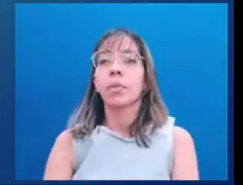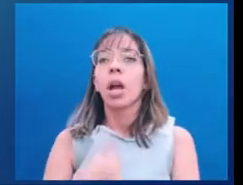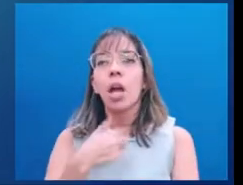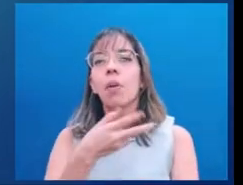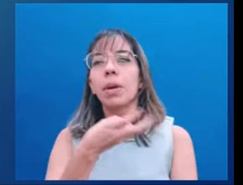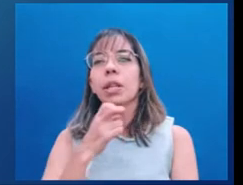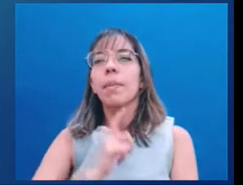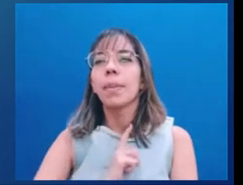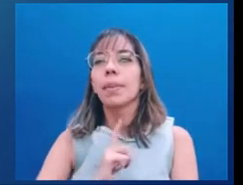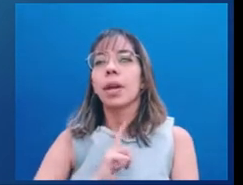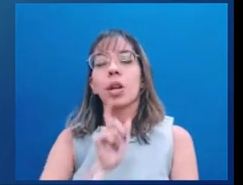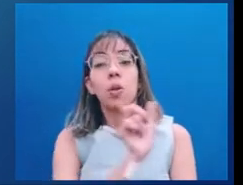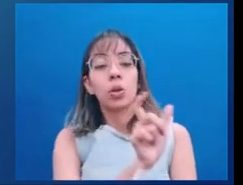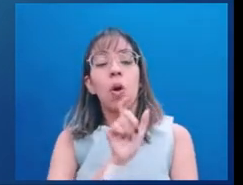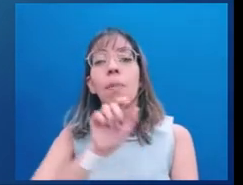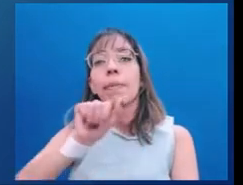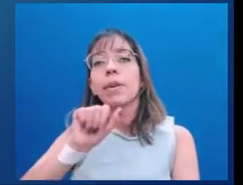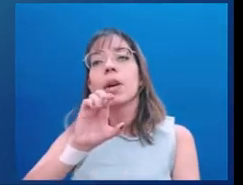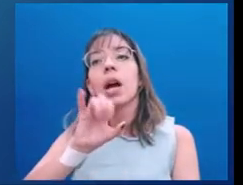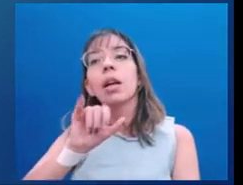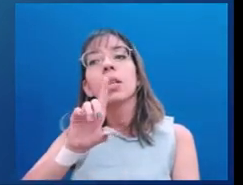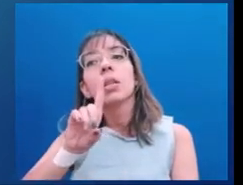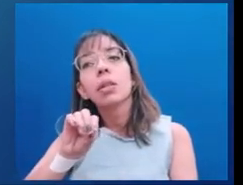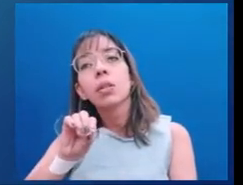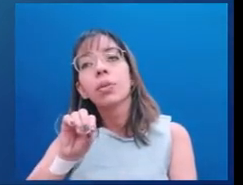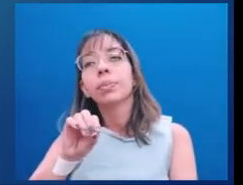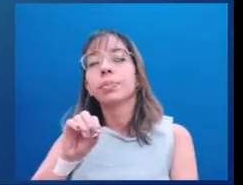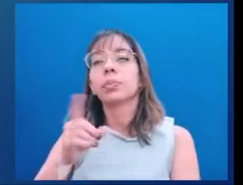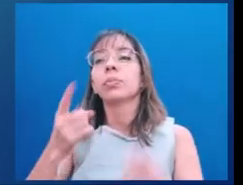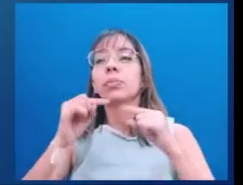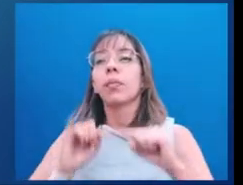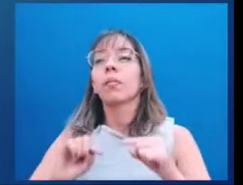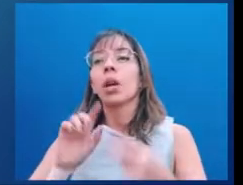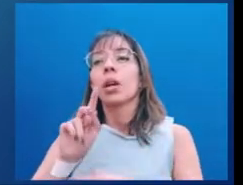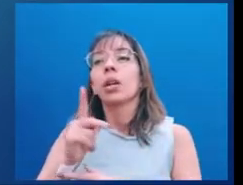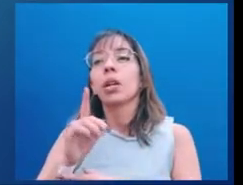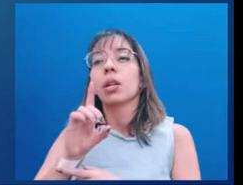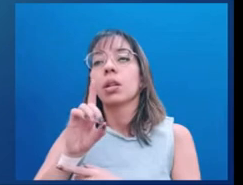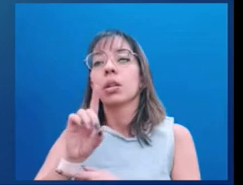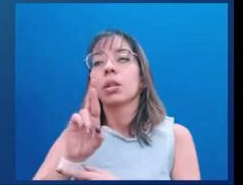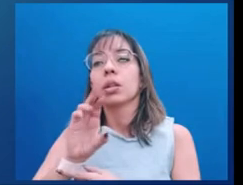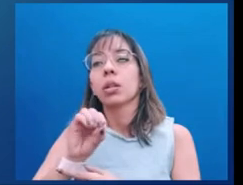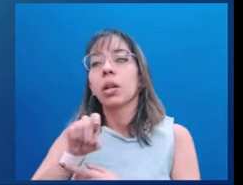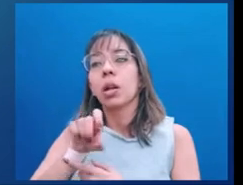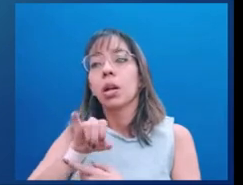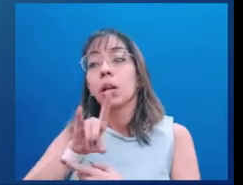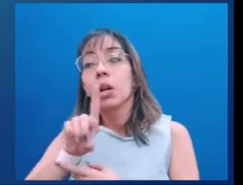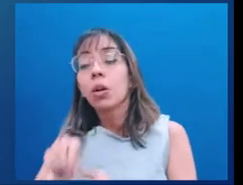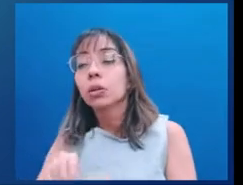eu vejo que o produto é o ácido clorídrico, né, eu tenho produtos secundários nesse resíduo que é o hidróxido de sódio,